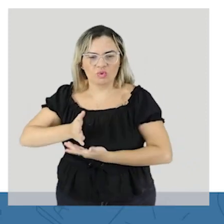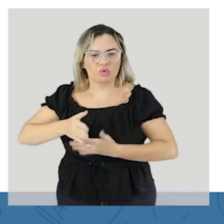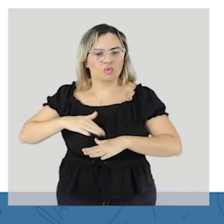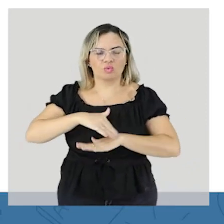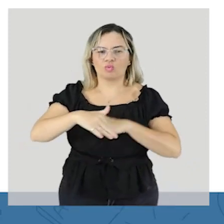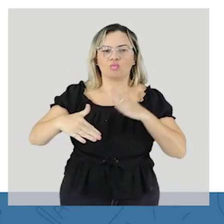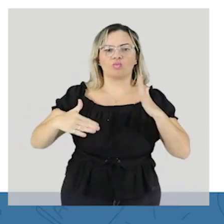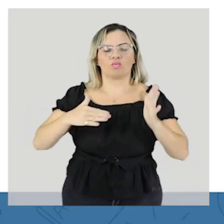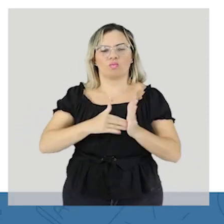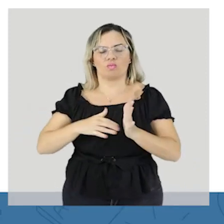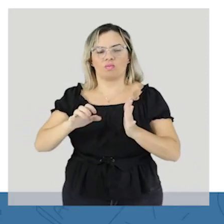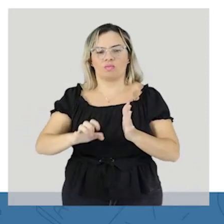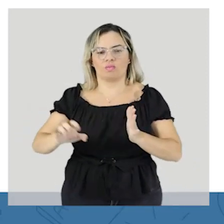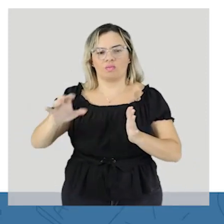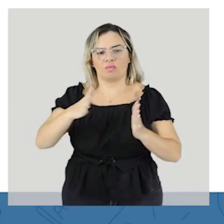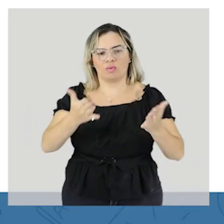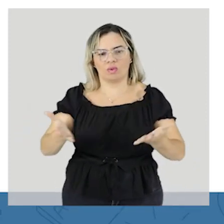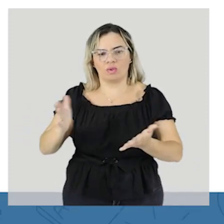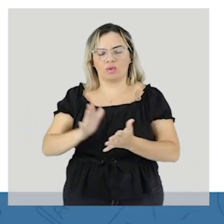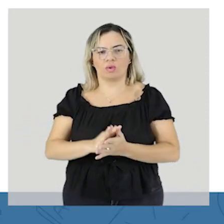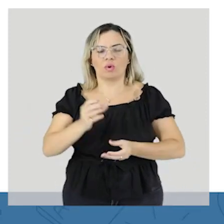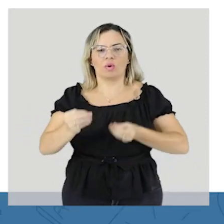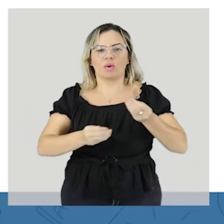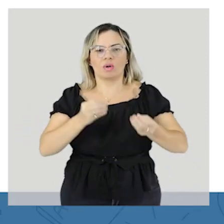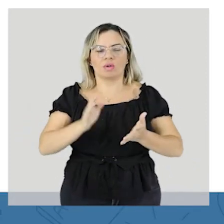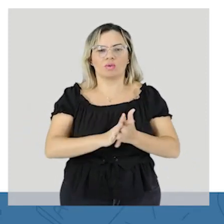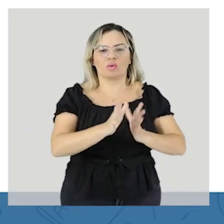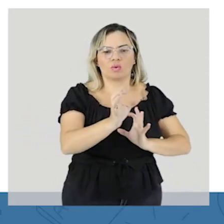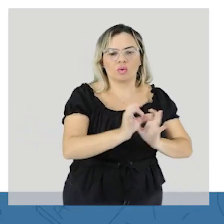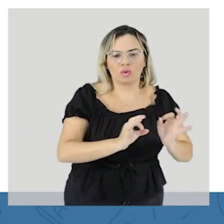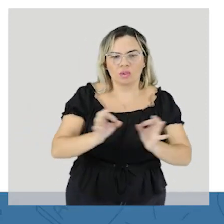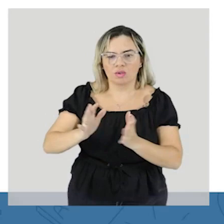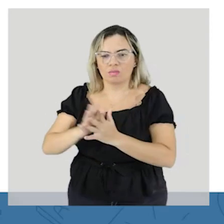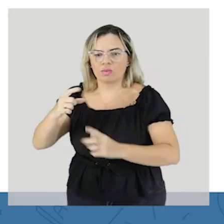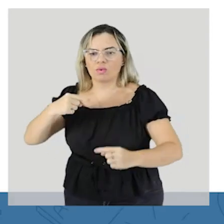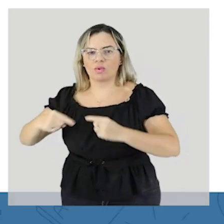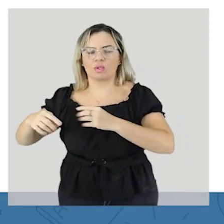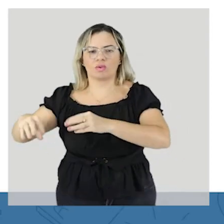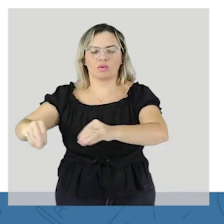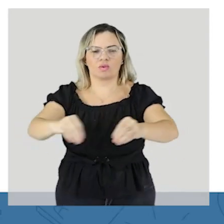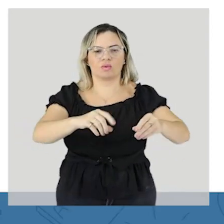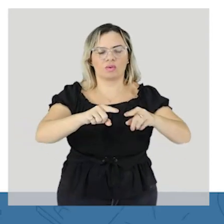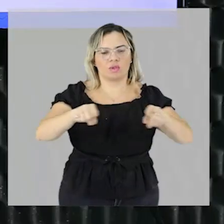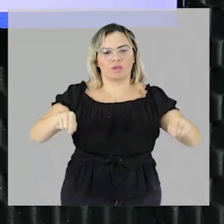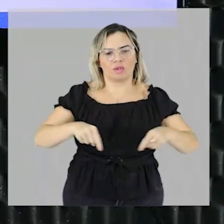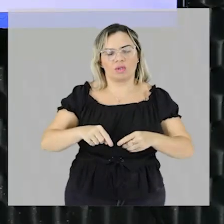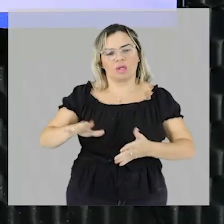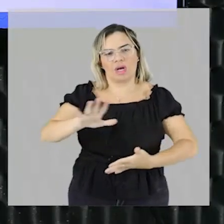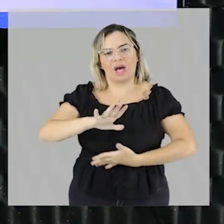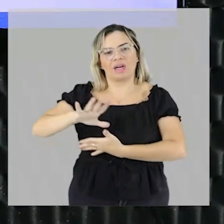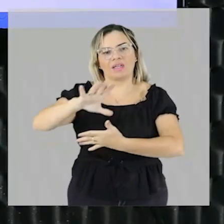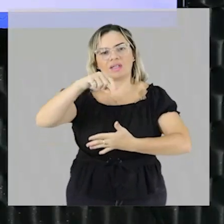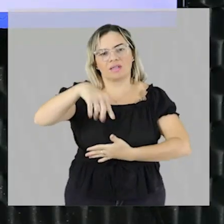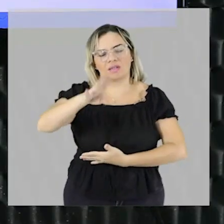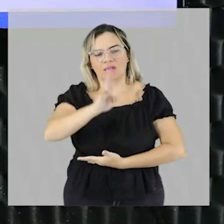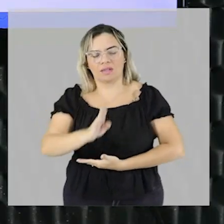da região, acerca da configuração política territorial. Na medida que eles